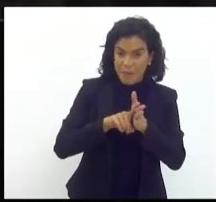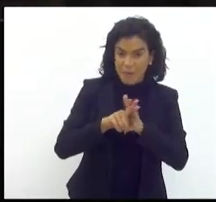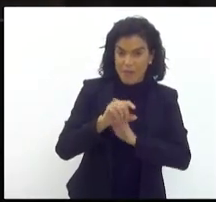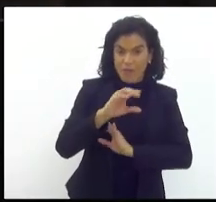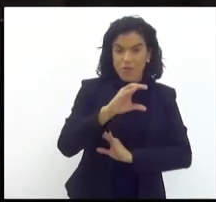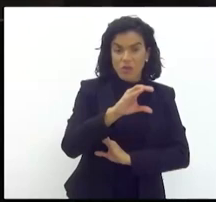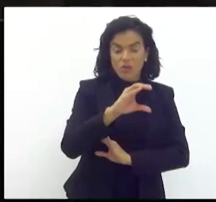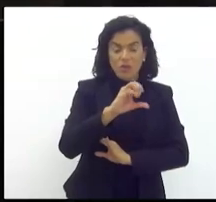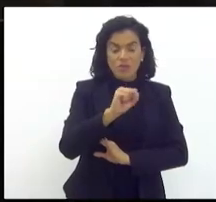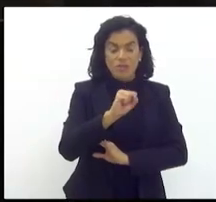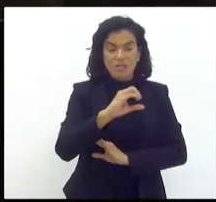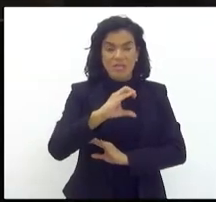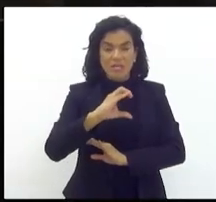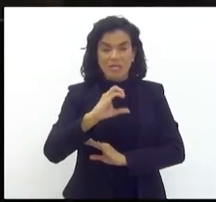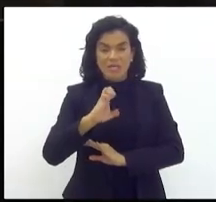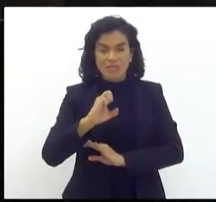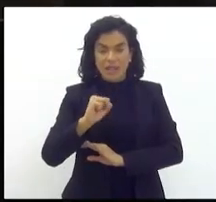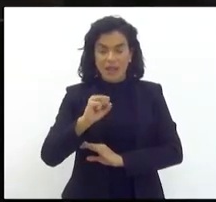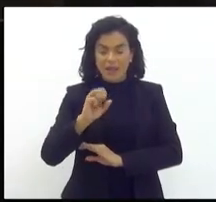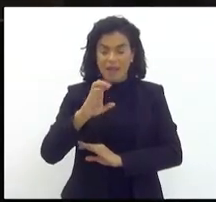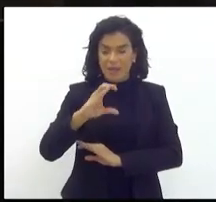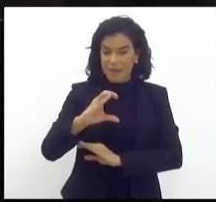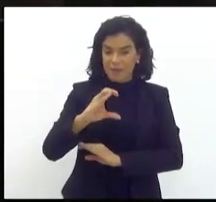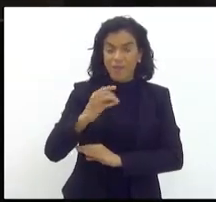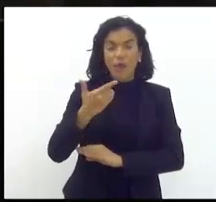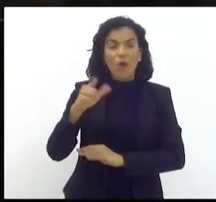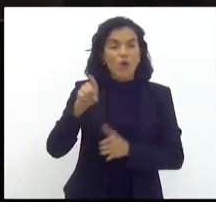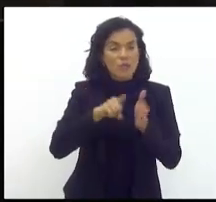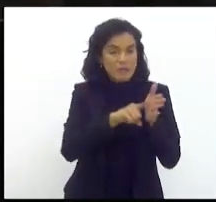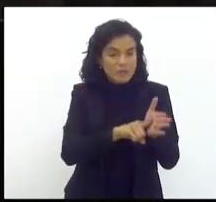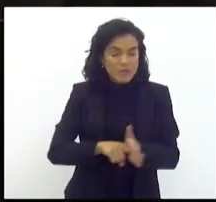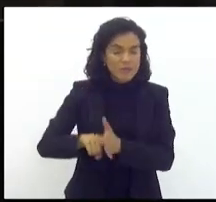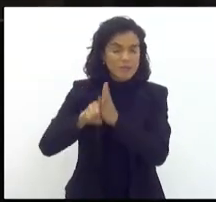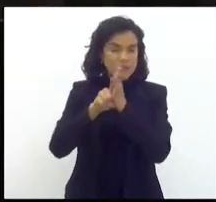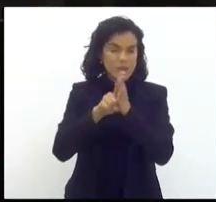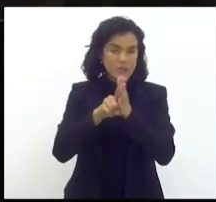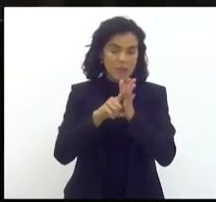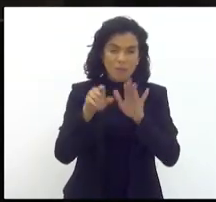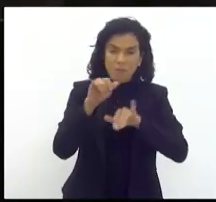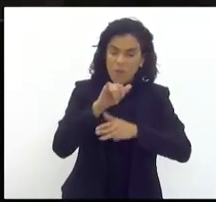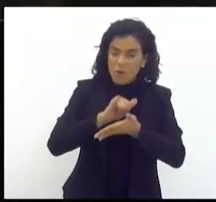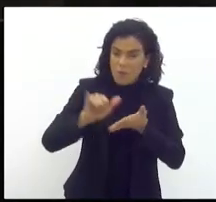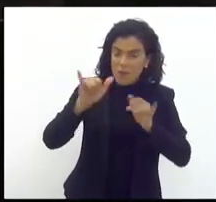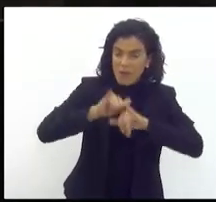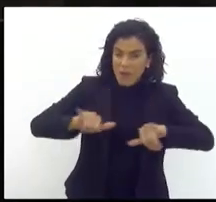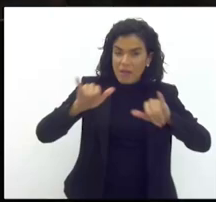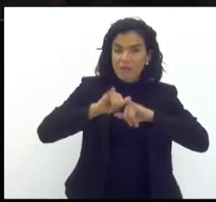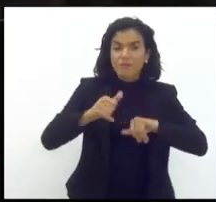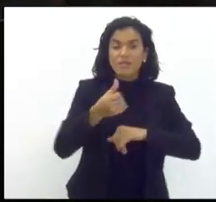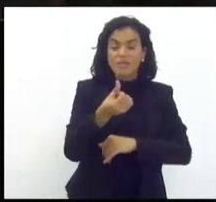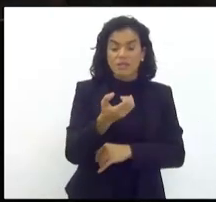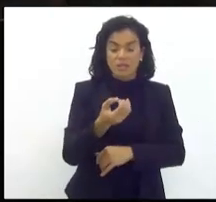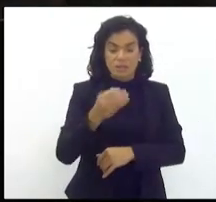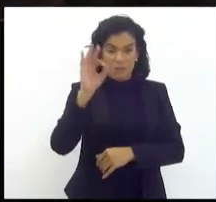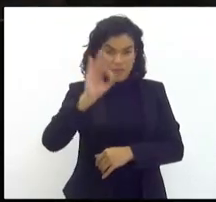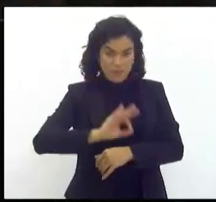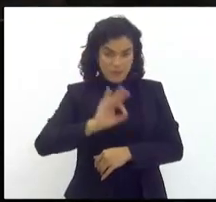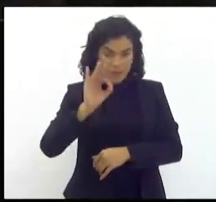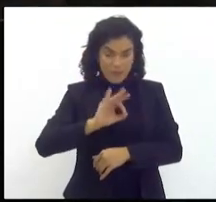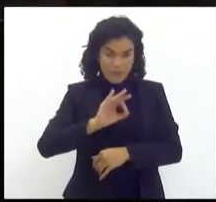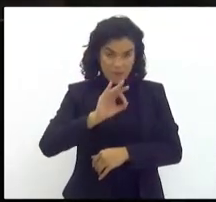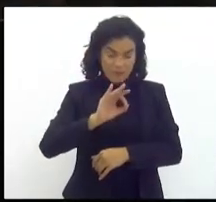e outros dados também revelam que quase 60% dos entrevistados relataram